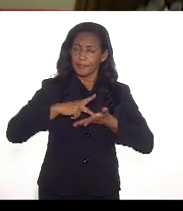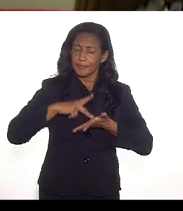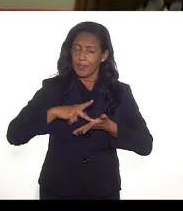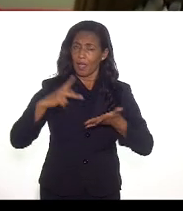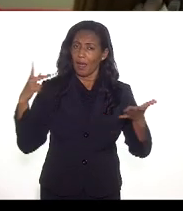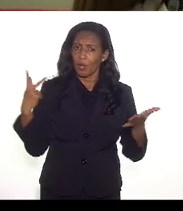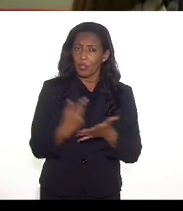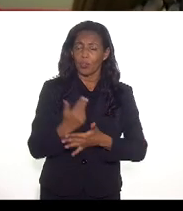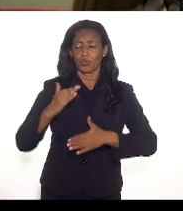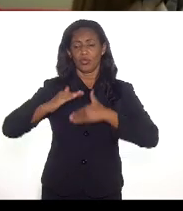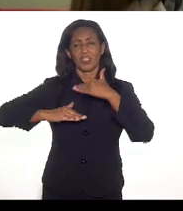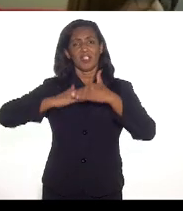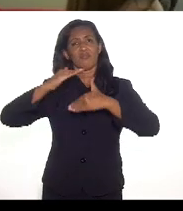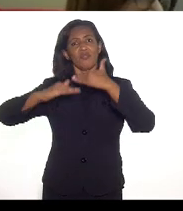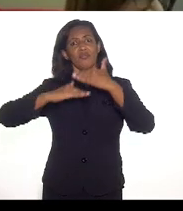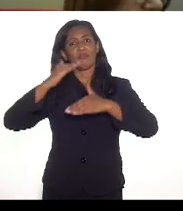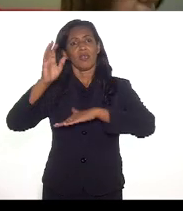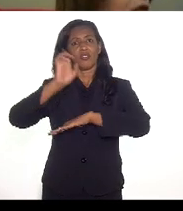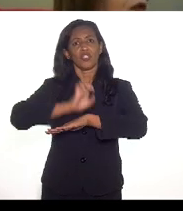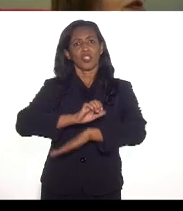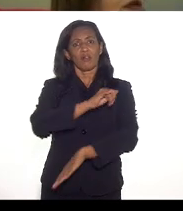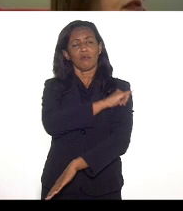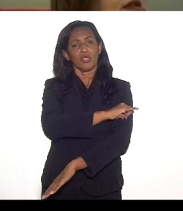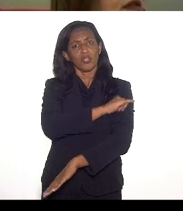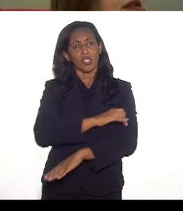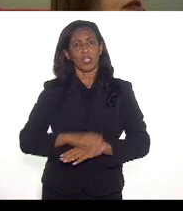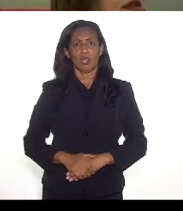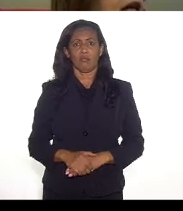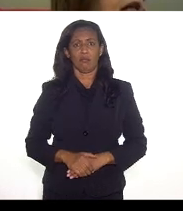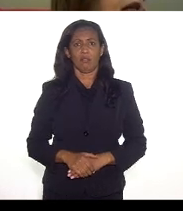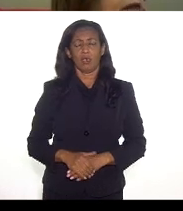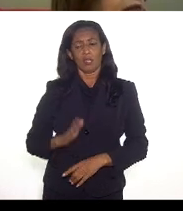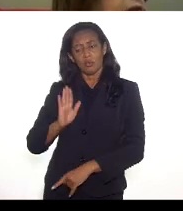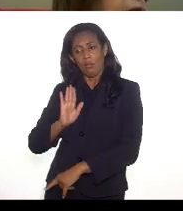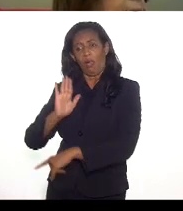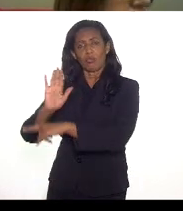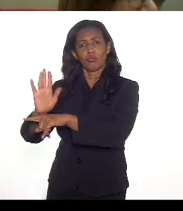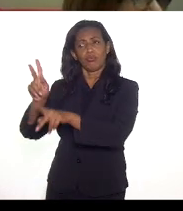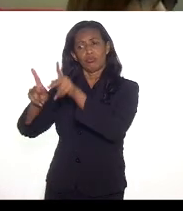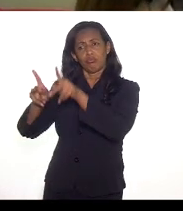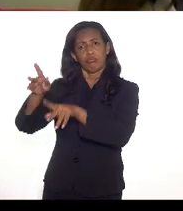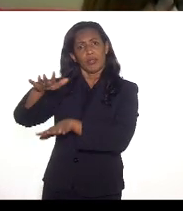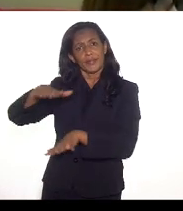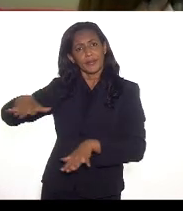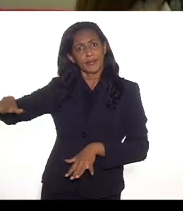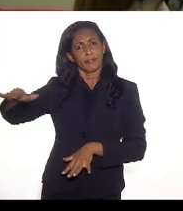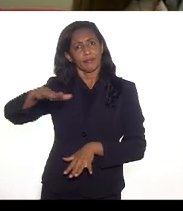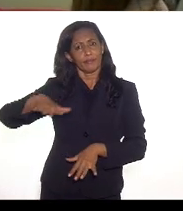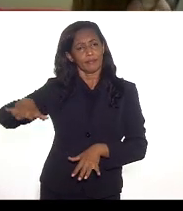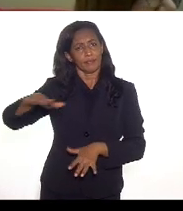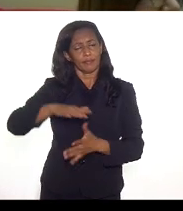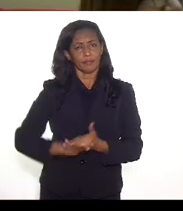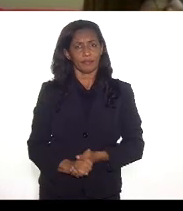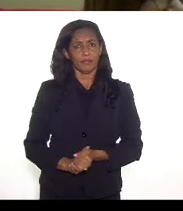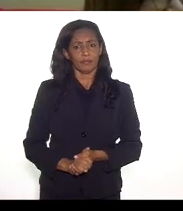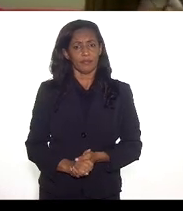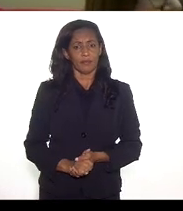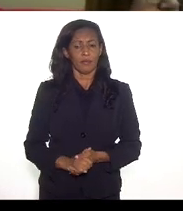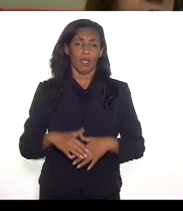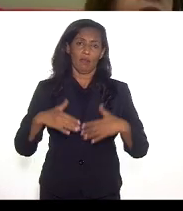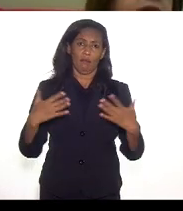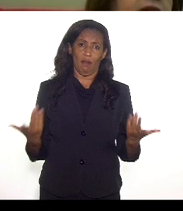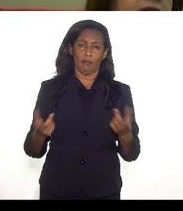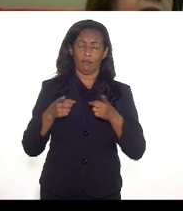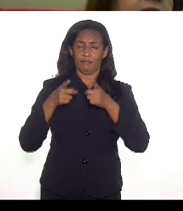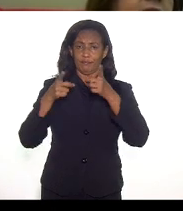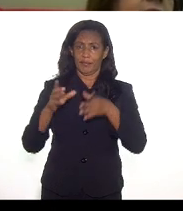desenvolvimento do Estado do Rio de Janeiro, que isso se reverta em algum benefício para a população. Obviamente que a concessão da SEDAI já é uma vitória,